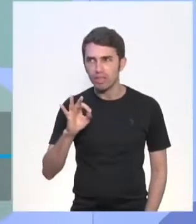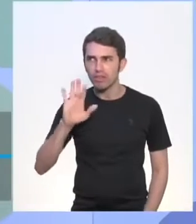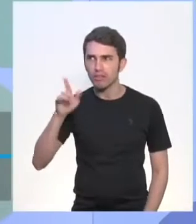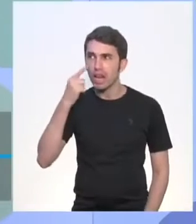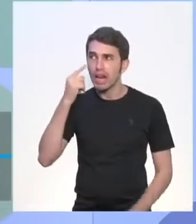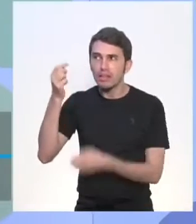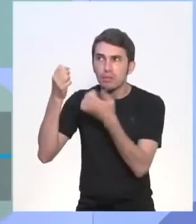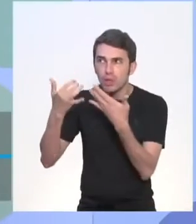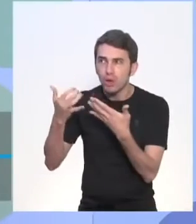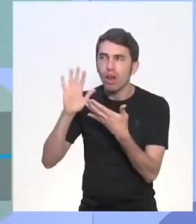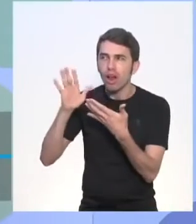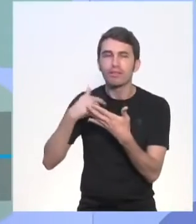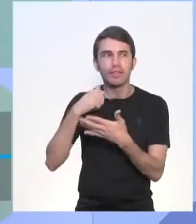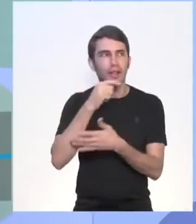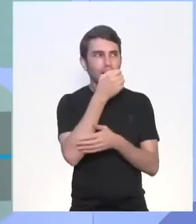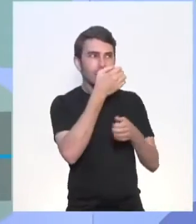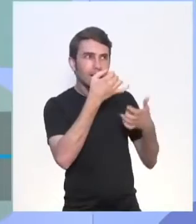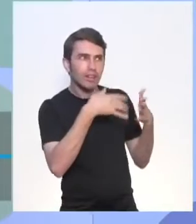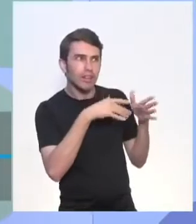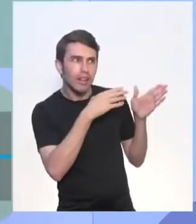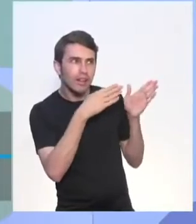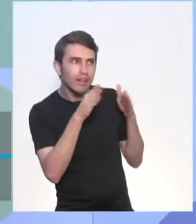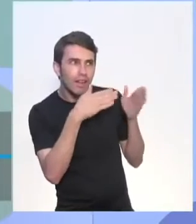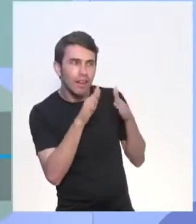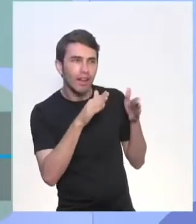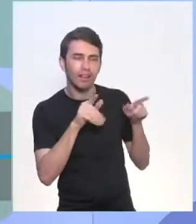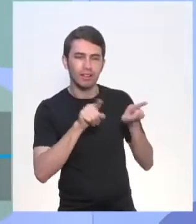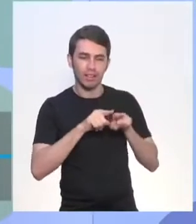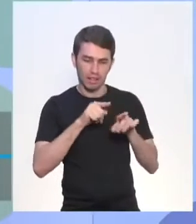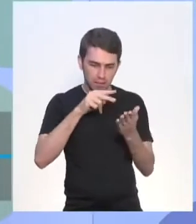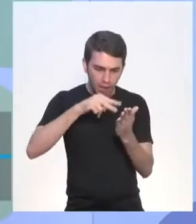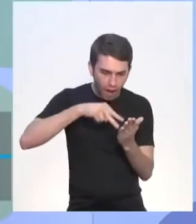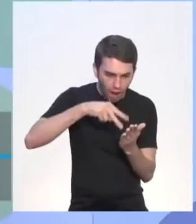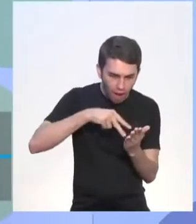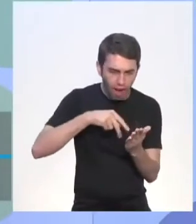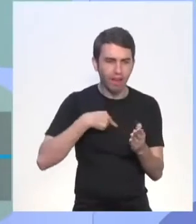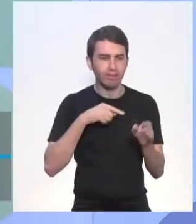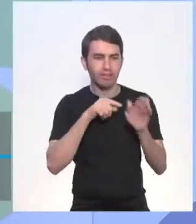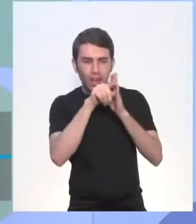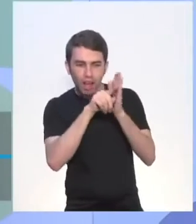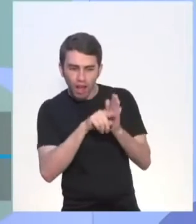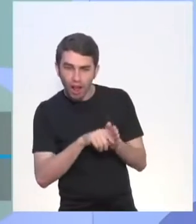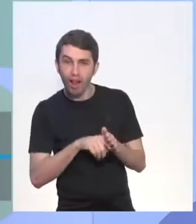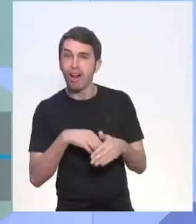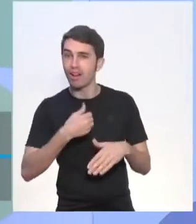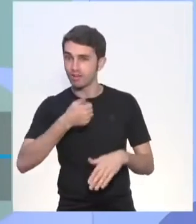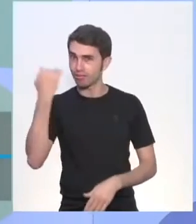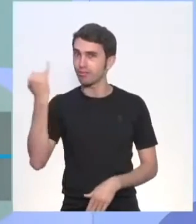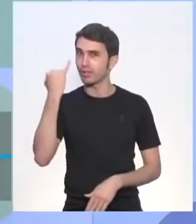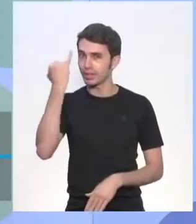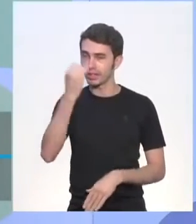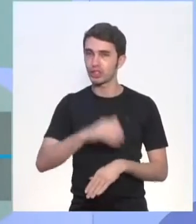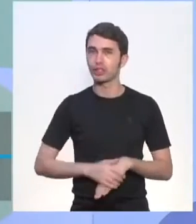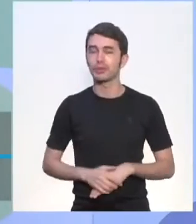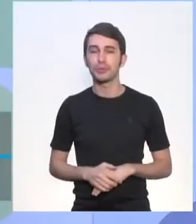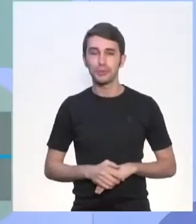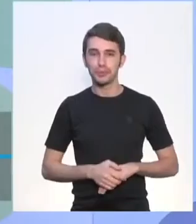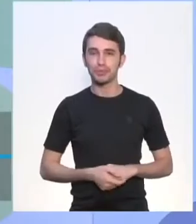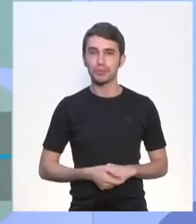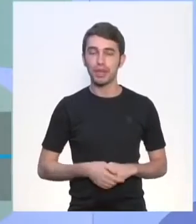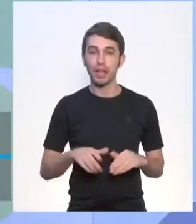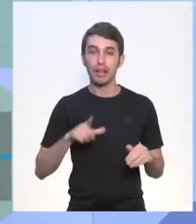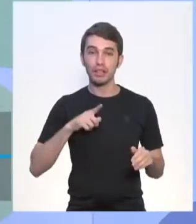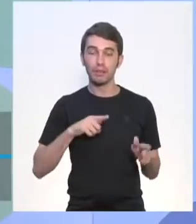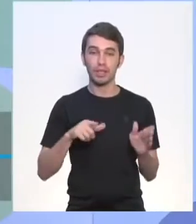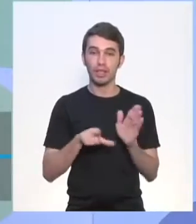vai verificar. Mas isso a gente vai trabalhar durante toda a nossa sequência de atividades. Vamos ver agora como que funciona. Aqui eu trouxe um texto